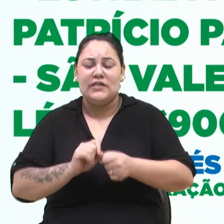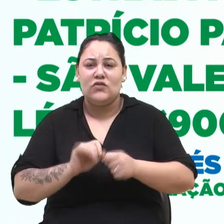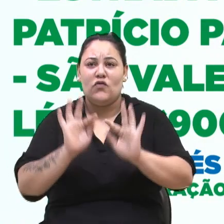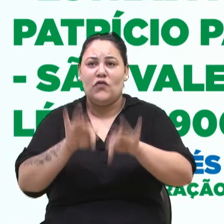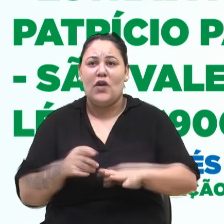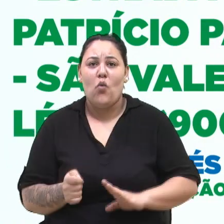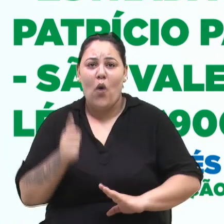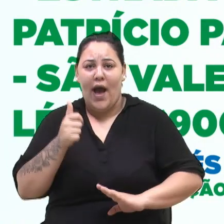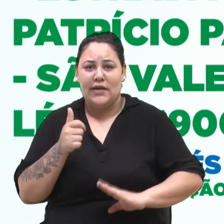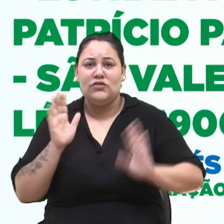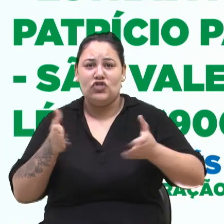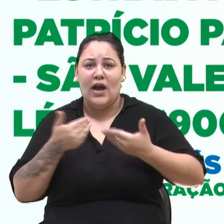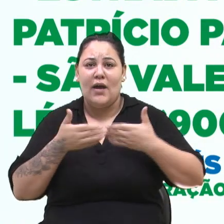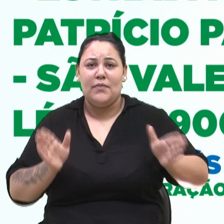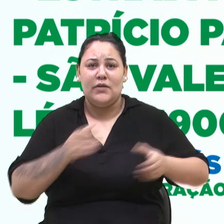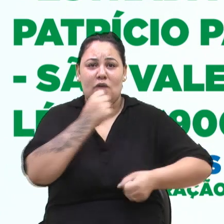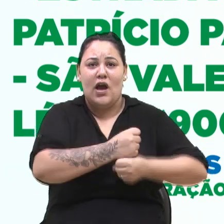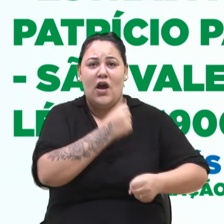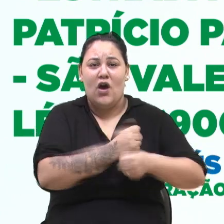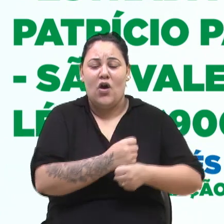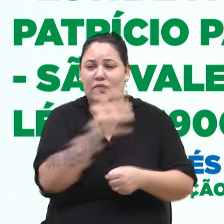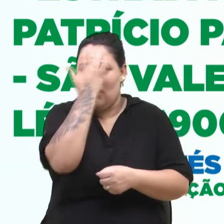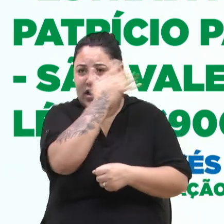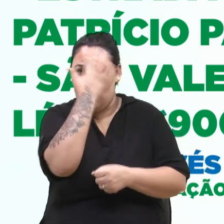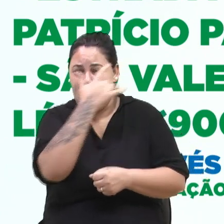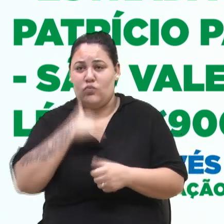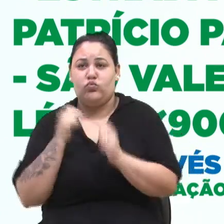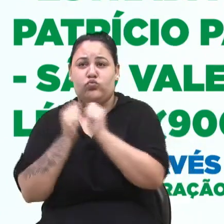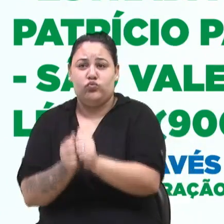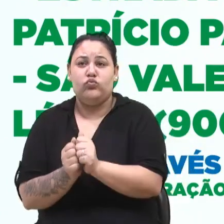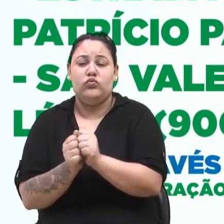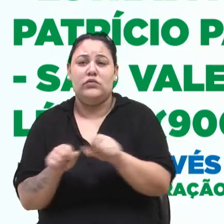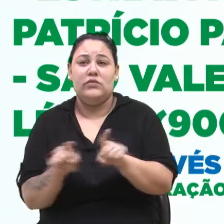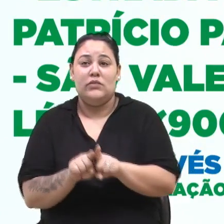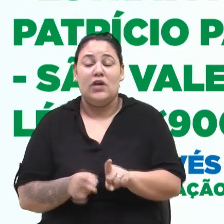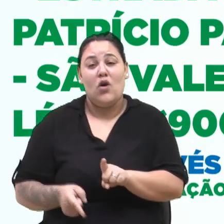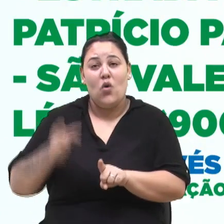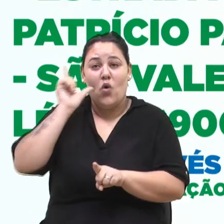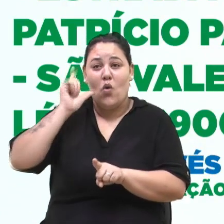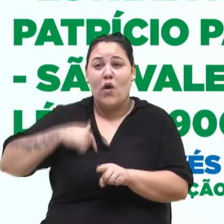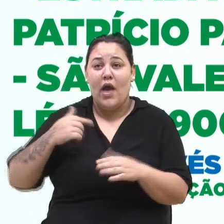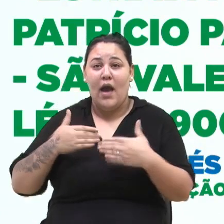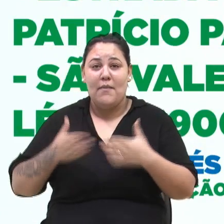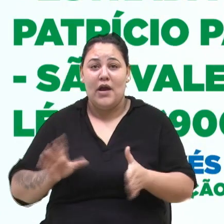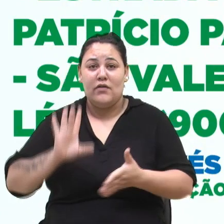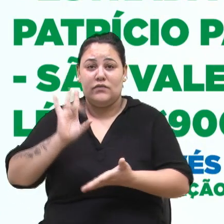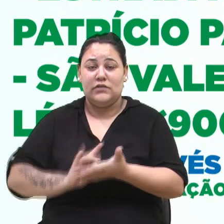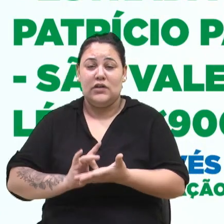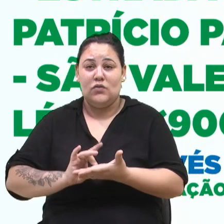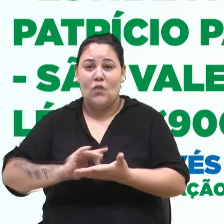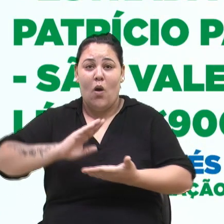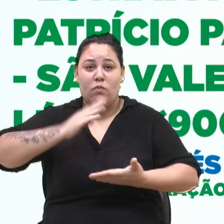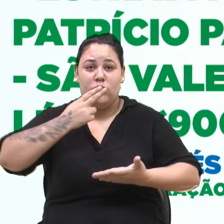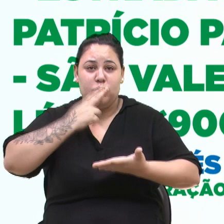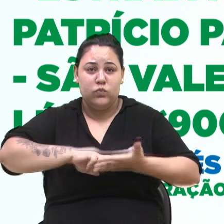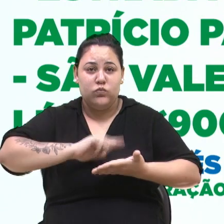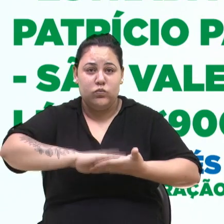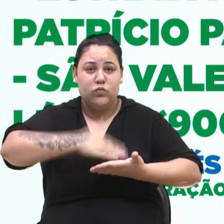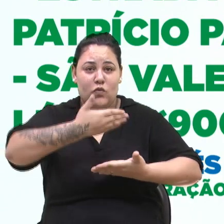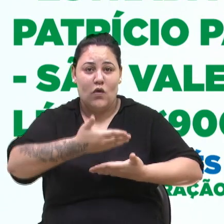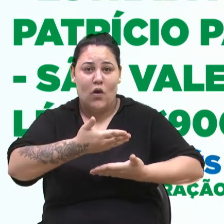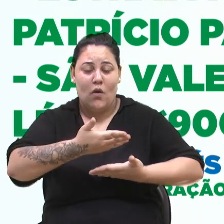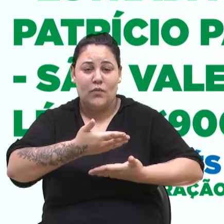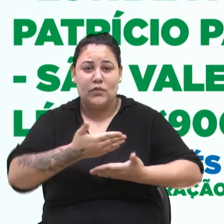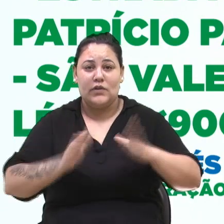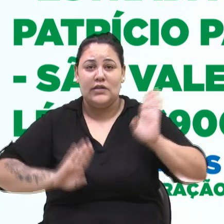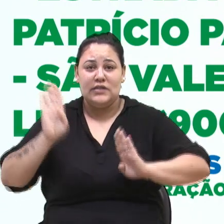dias atrás, eu e o prefeito Adiló. Ontem foram abertos os envelopes da licitação do